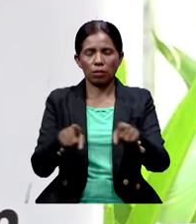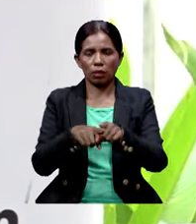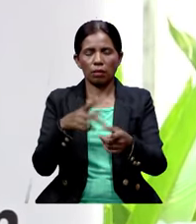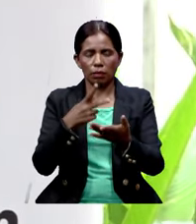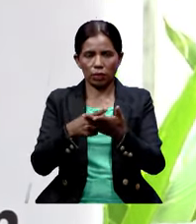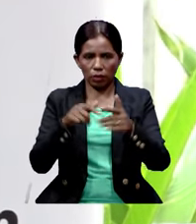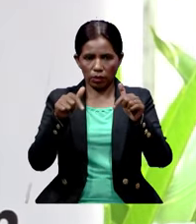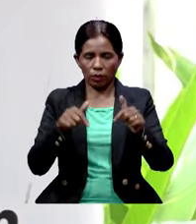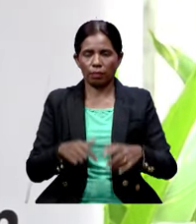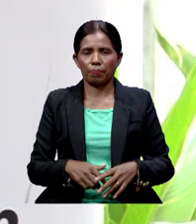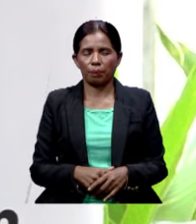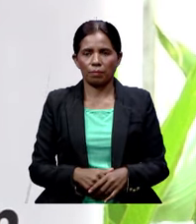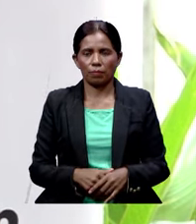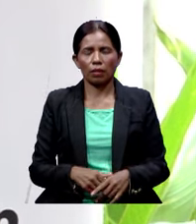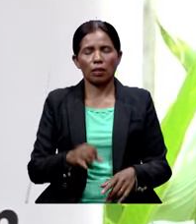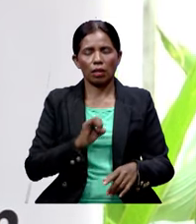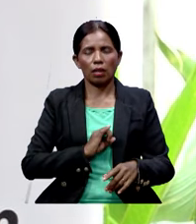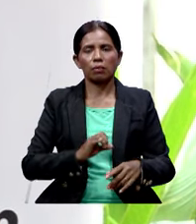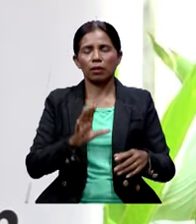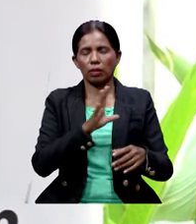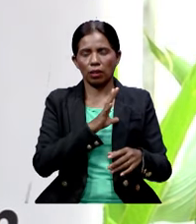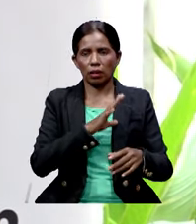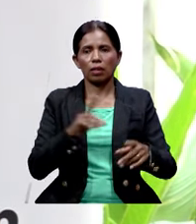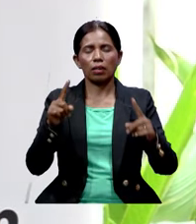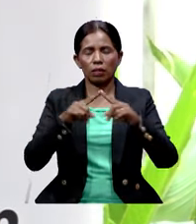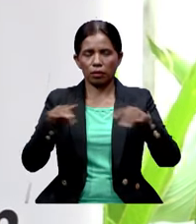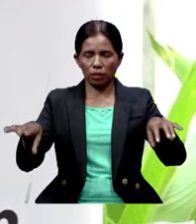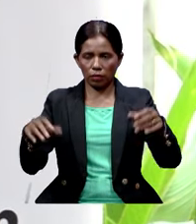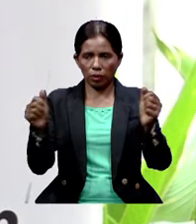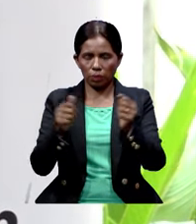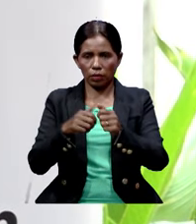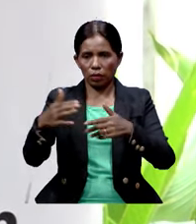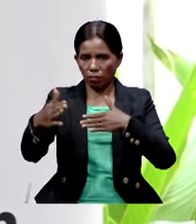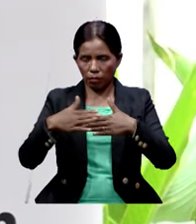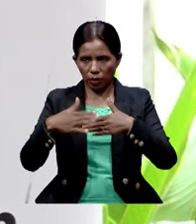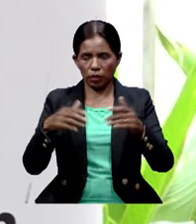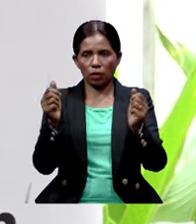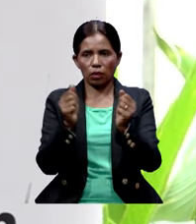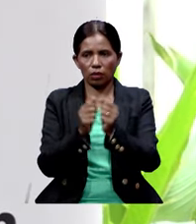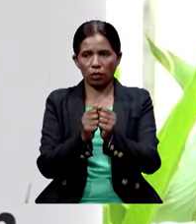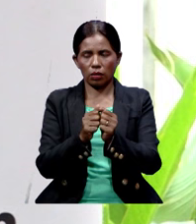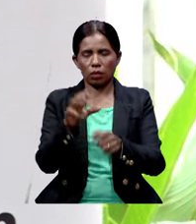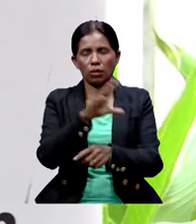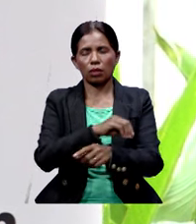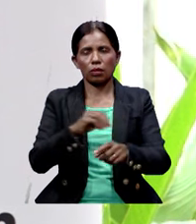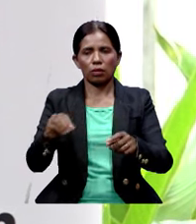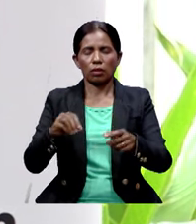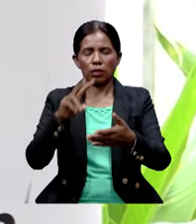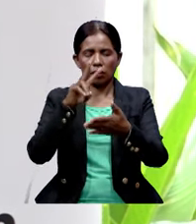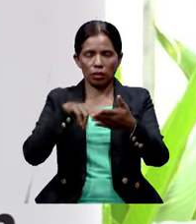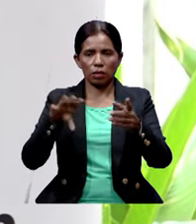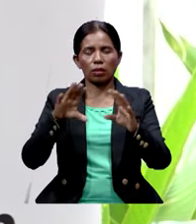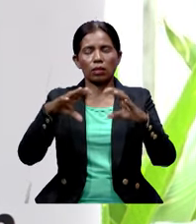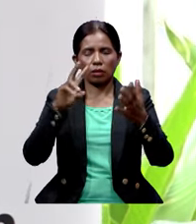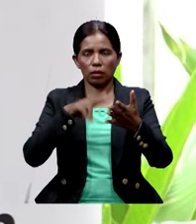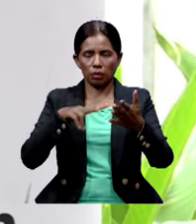idane. Hamos hen atu servis hamutuk basic liutan ho sara literatur a